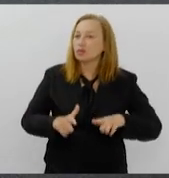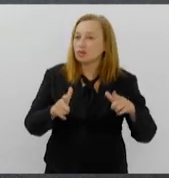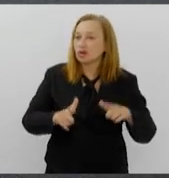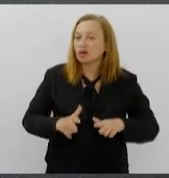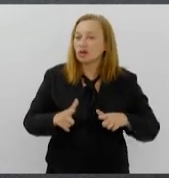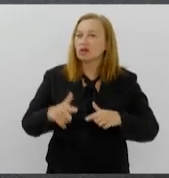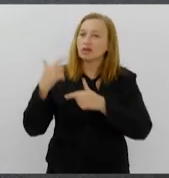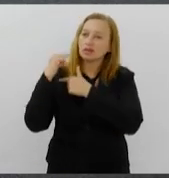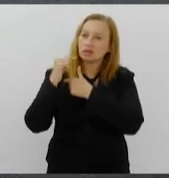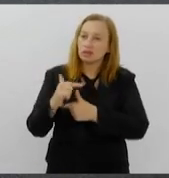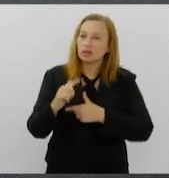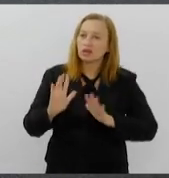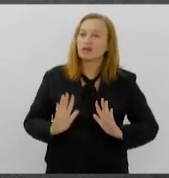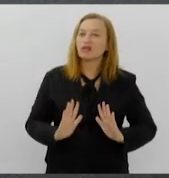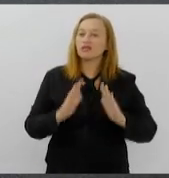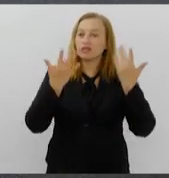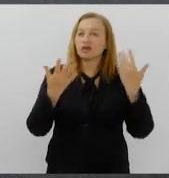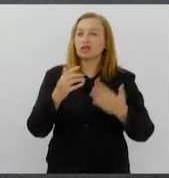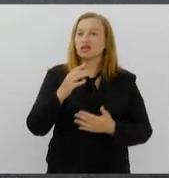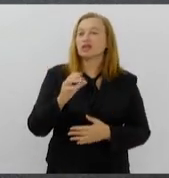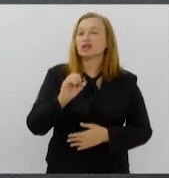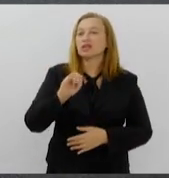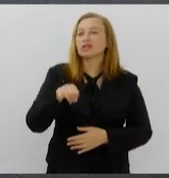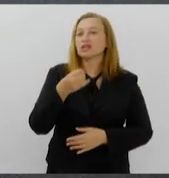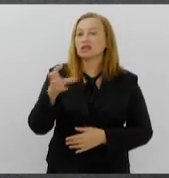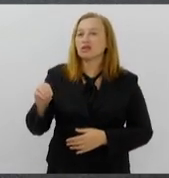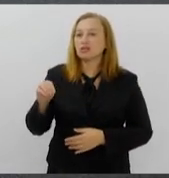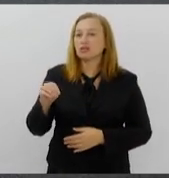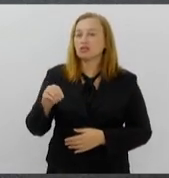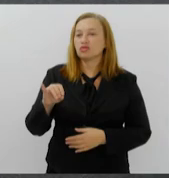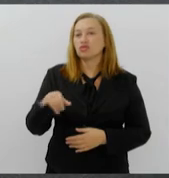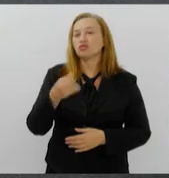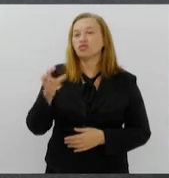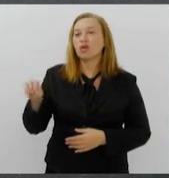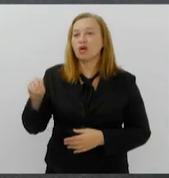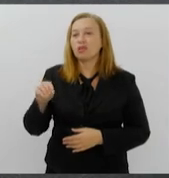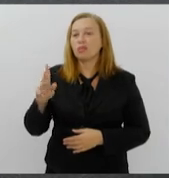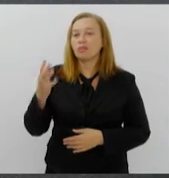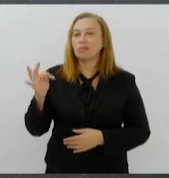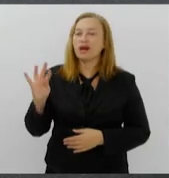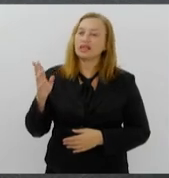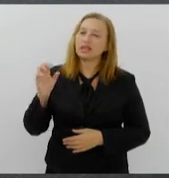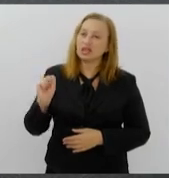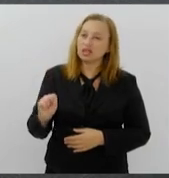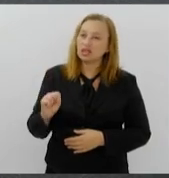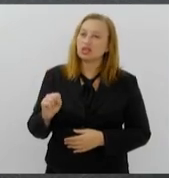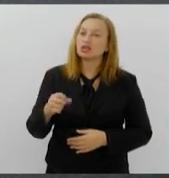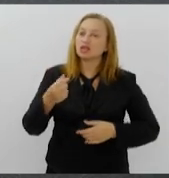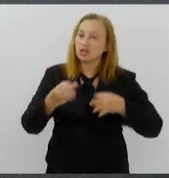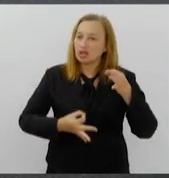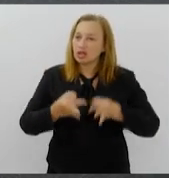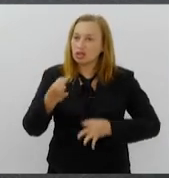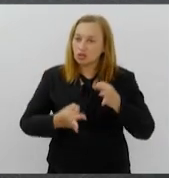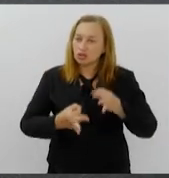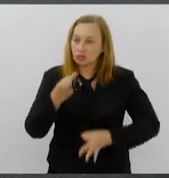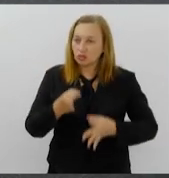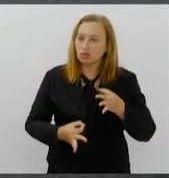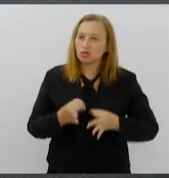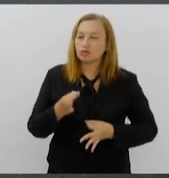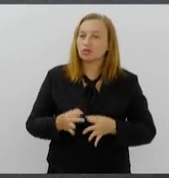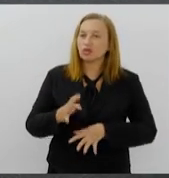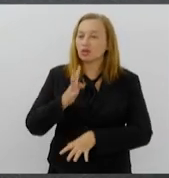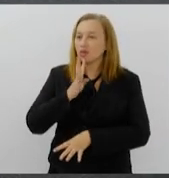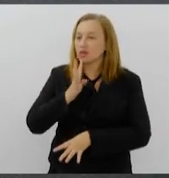tradicional festa São João Batista, os nossos natais. Então, nada mais do que justo reconhecer essa instituição